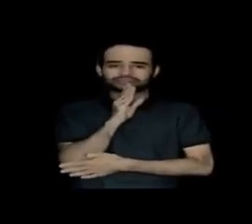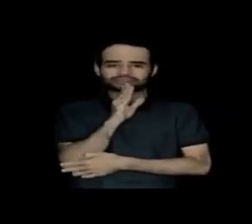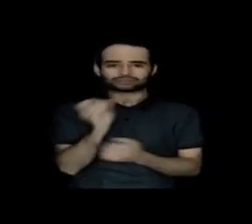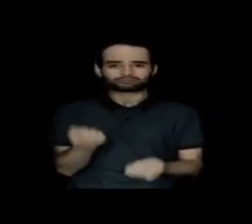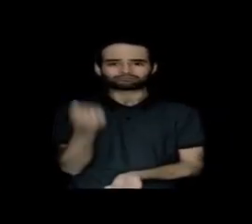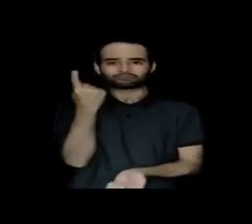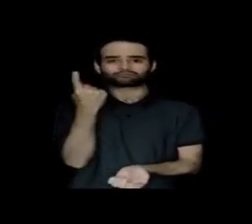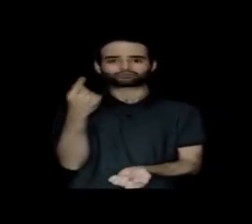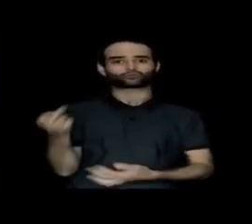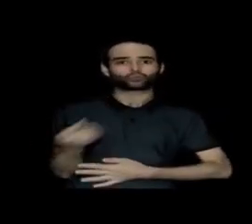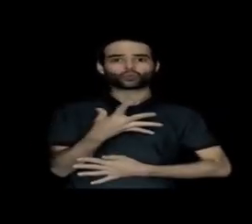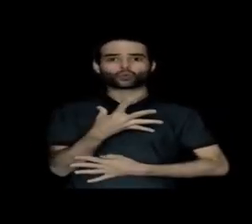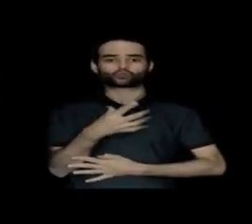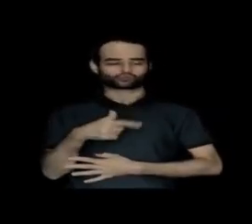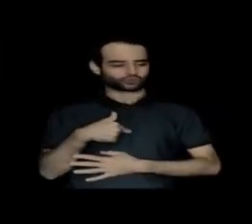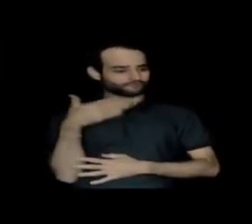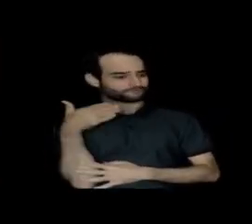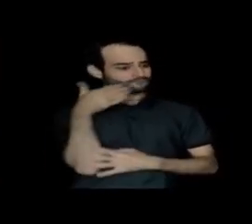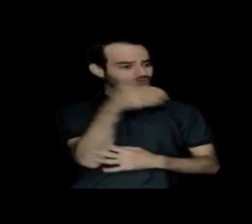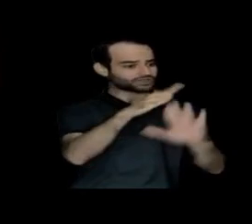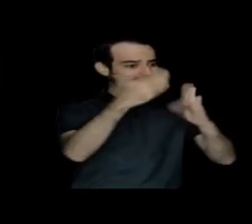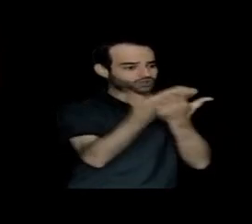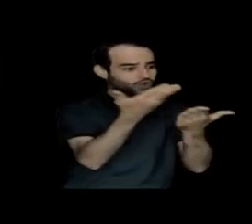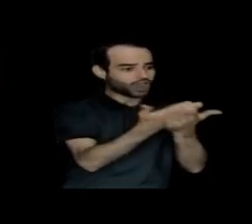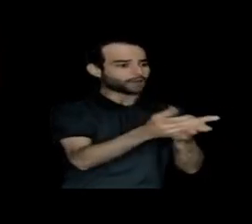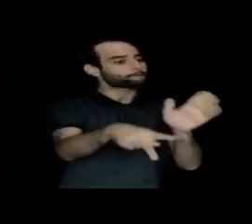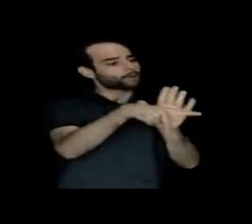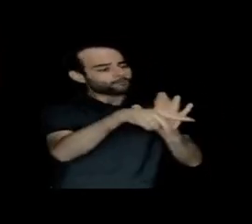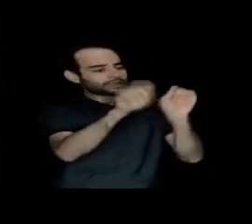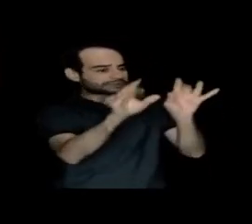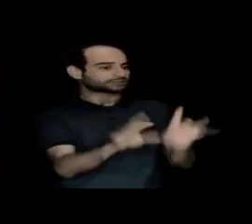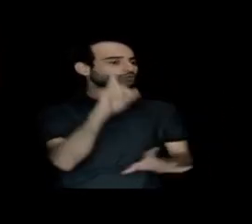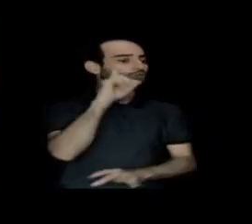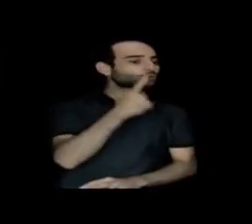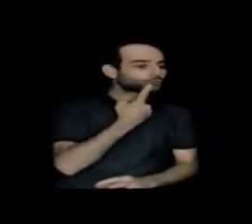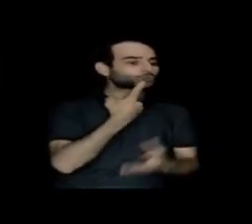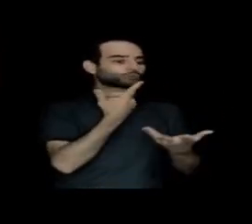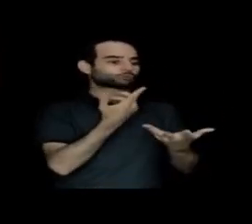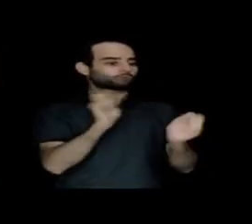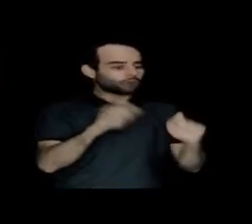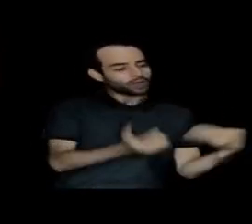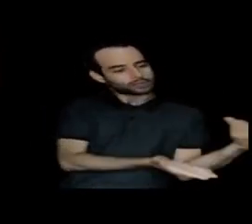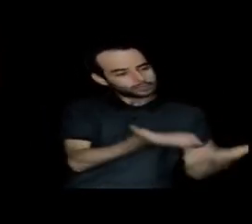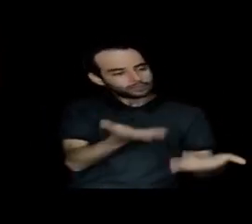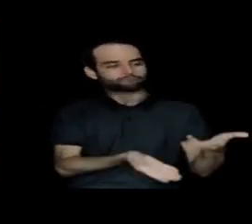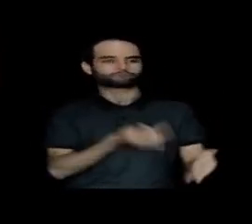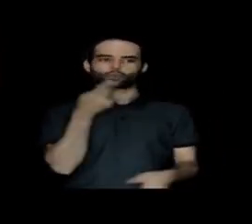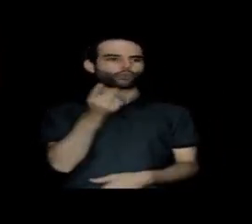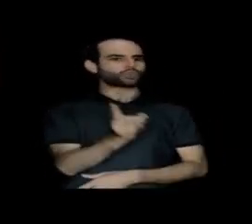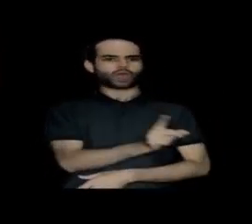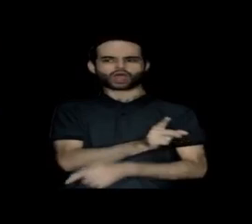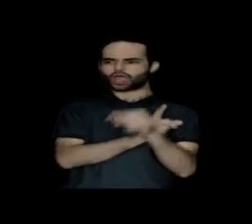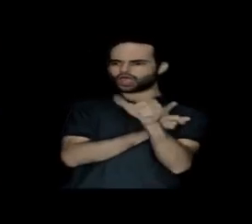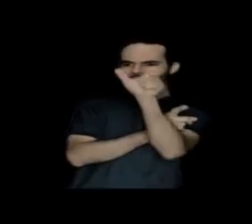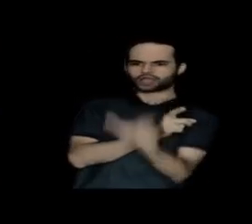época, né? E quando eu busquei uma escola de surdos para que ela talvez pudesse atender